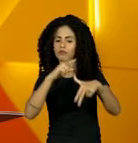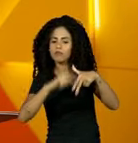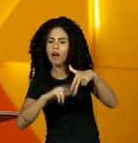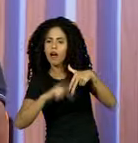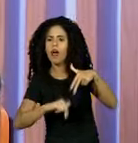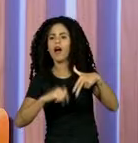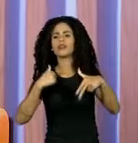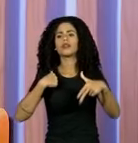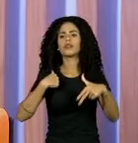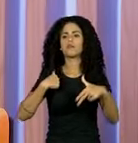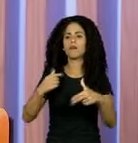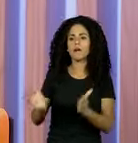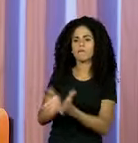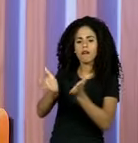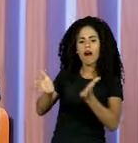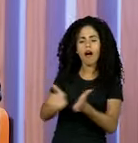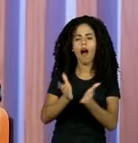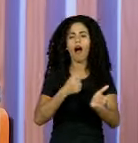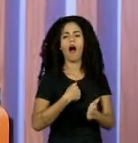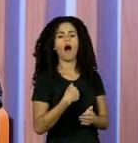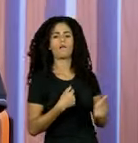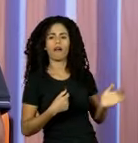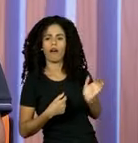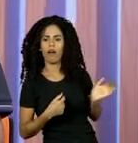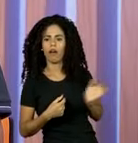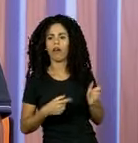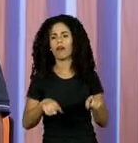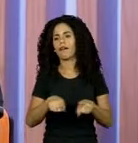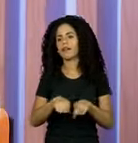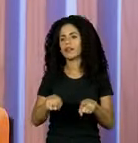gênero também por outros meios como o Hip Hop o funk sim